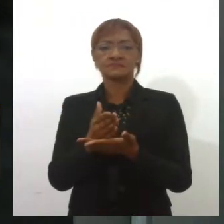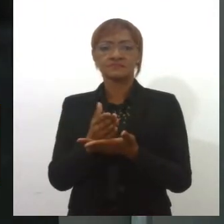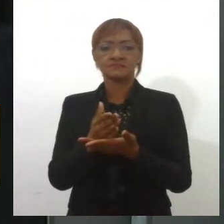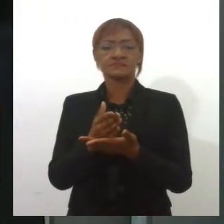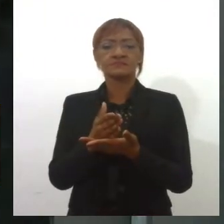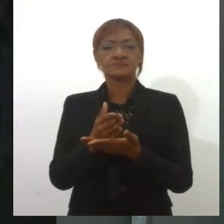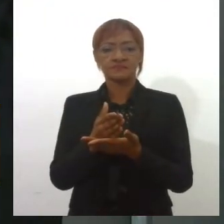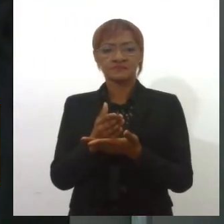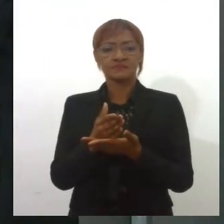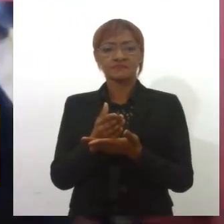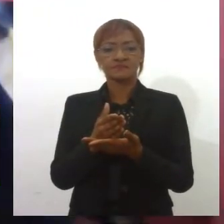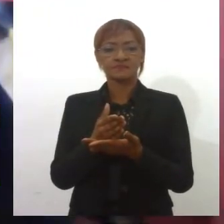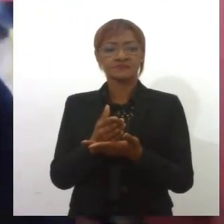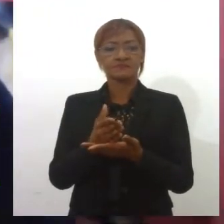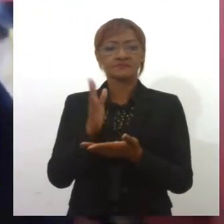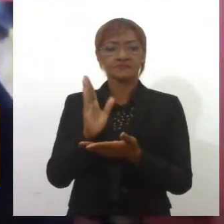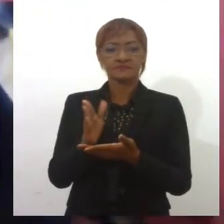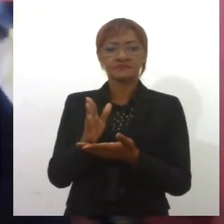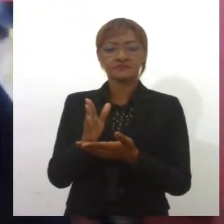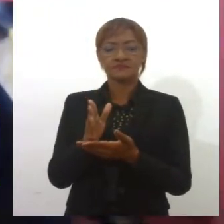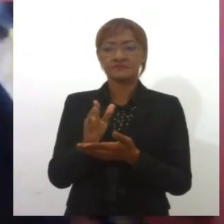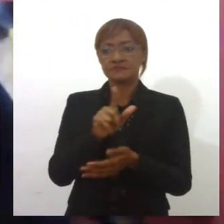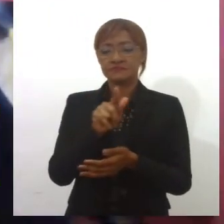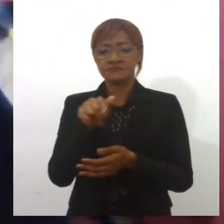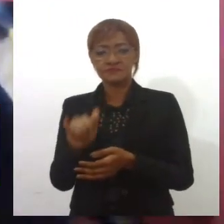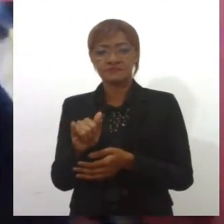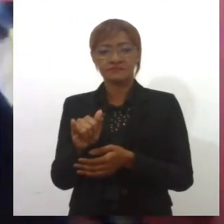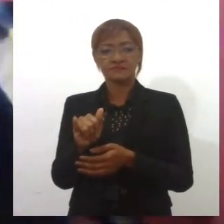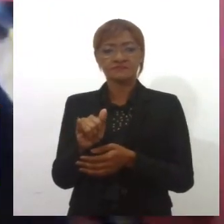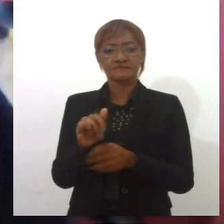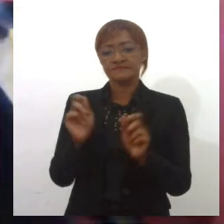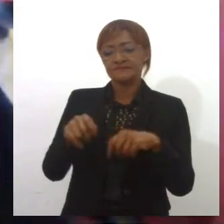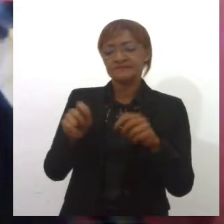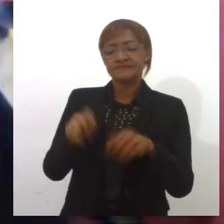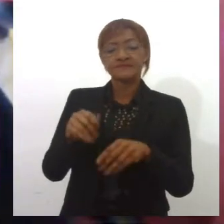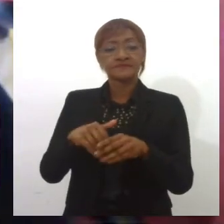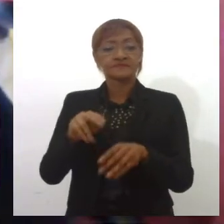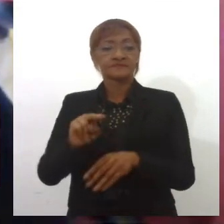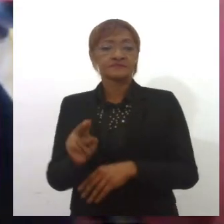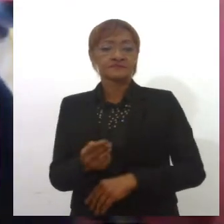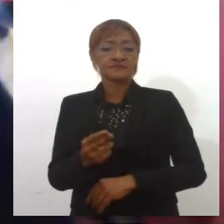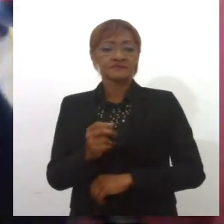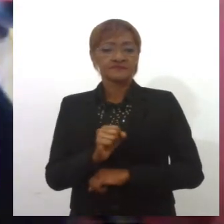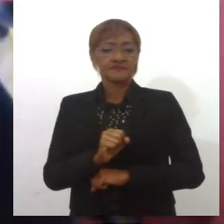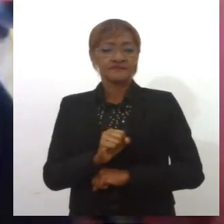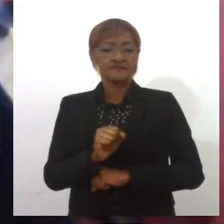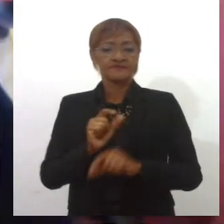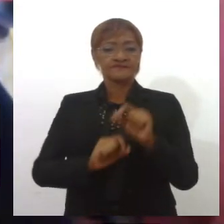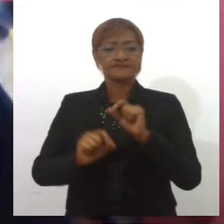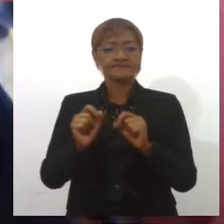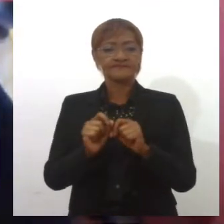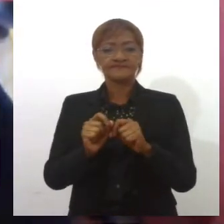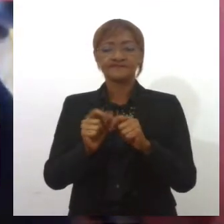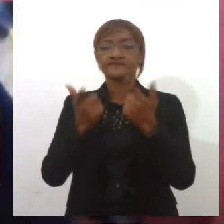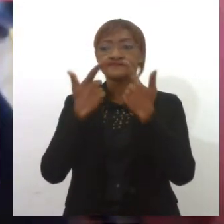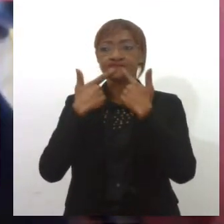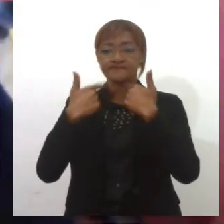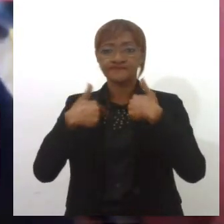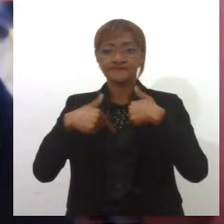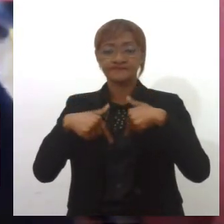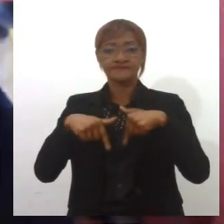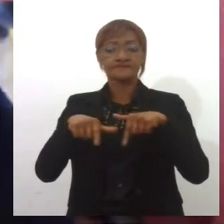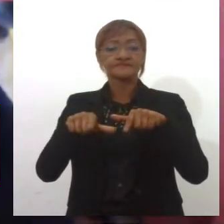alguma ambiguidade na lei, a mulher exigia ao juiz que queria votar, ou então se utilizava justamente a linguagem da lei, que podia ser um pouco dúbia,